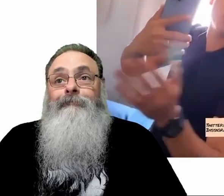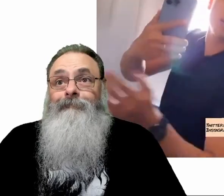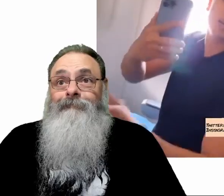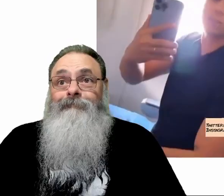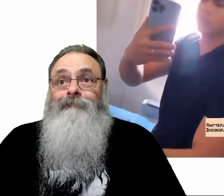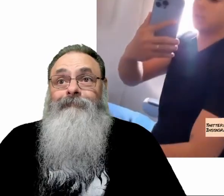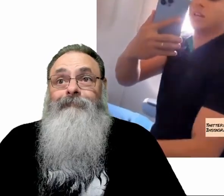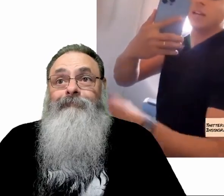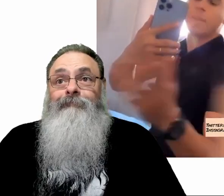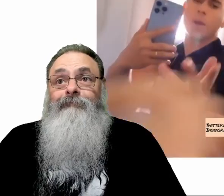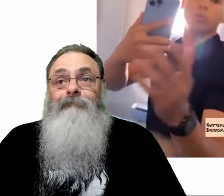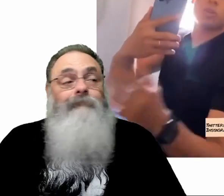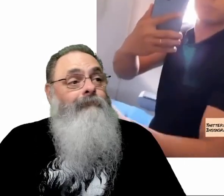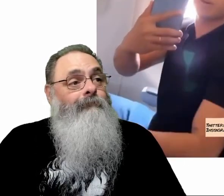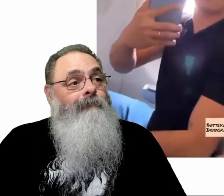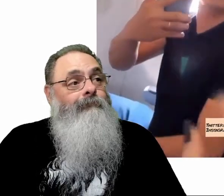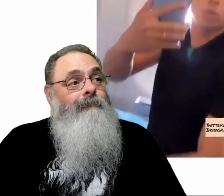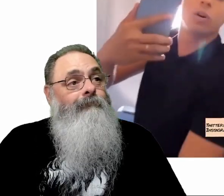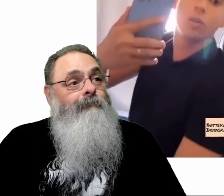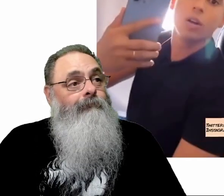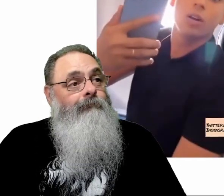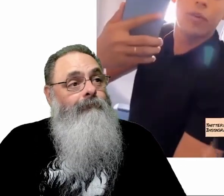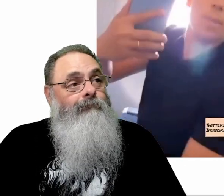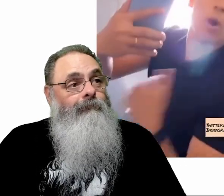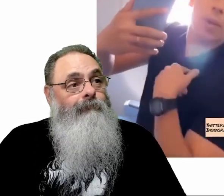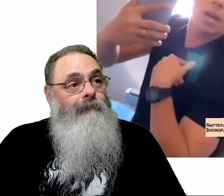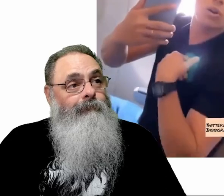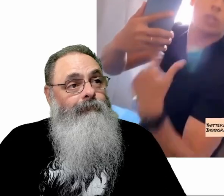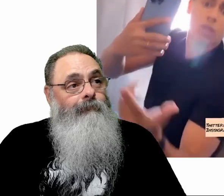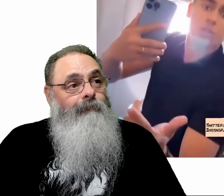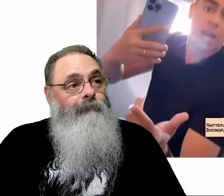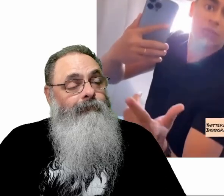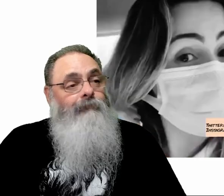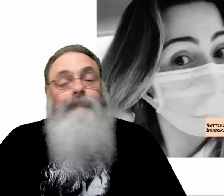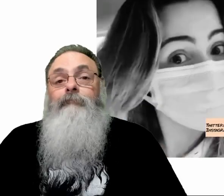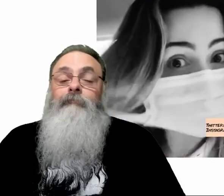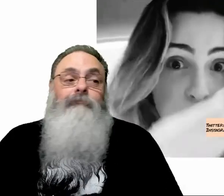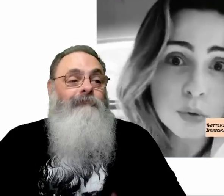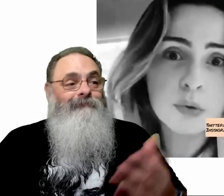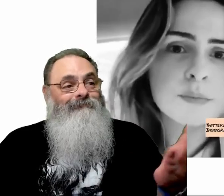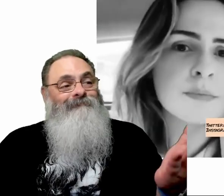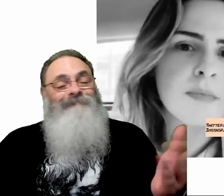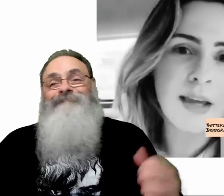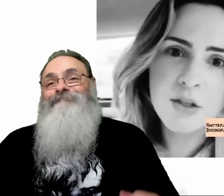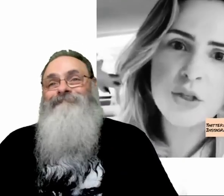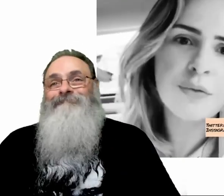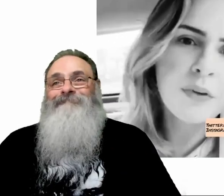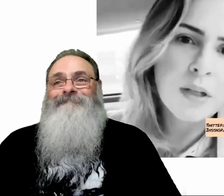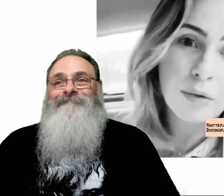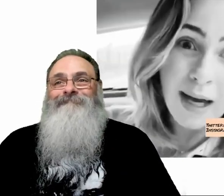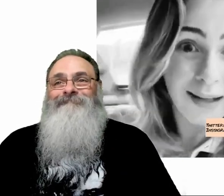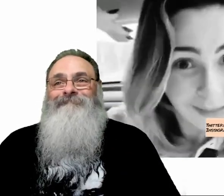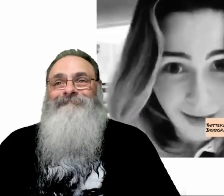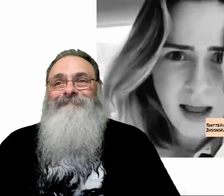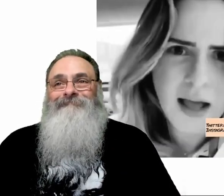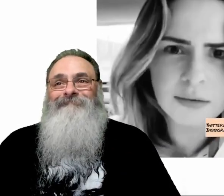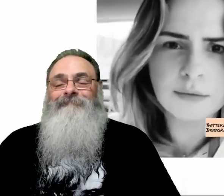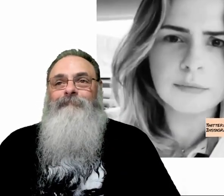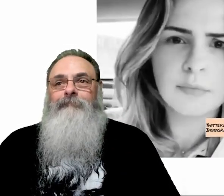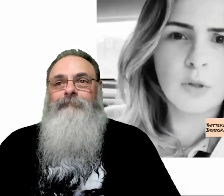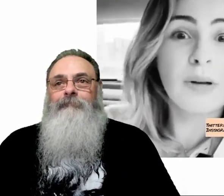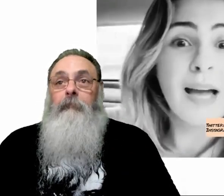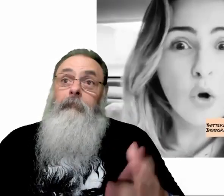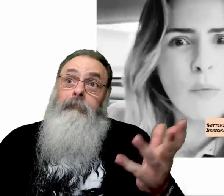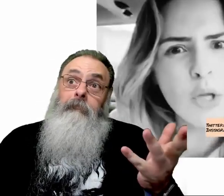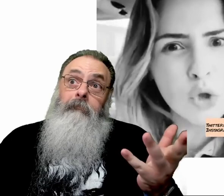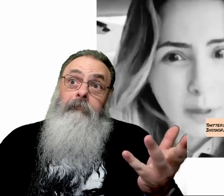que vai continuar falando e ele quer opinião é minha opinião eu tenho direito de tudo é a gente vê que o cara tá errado